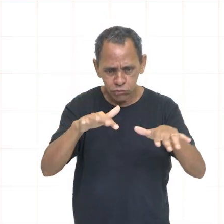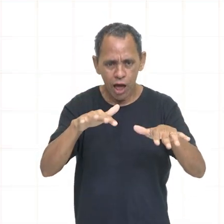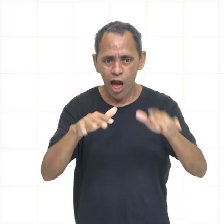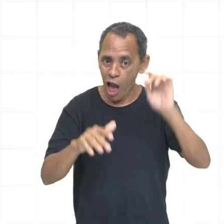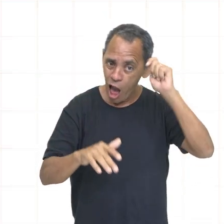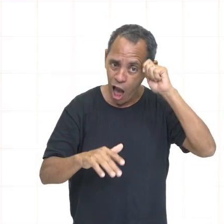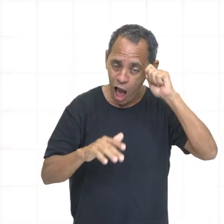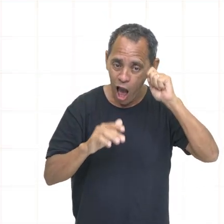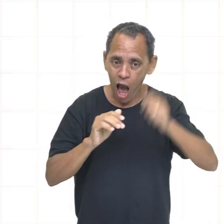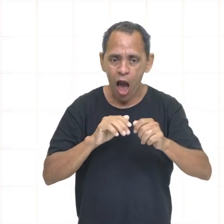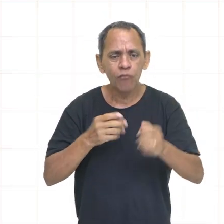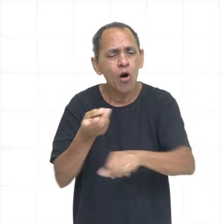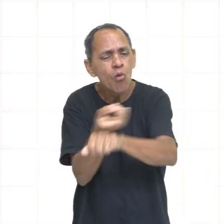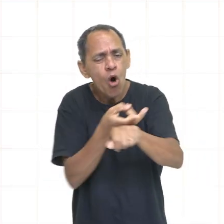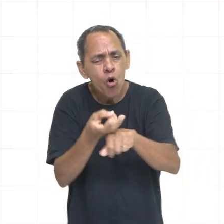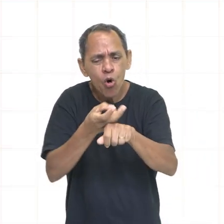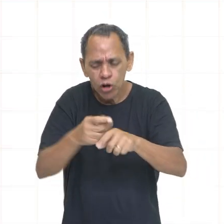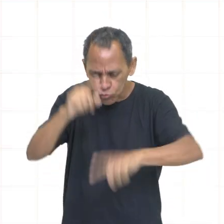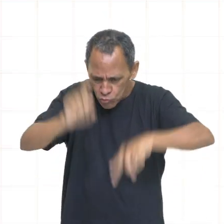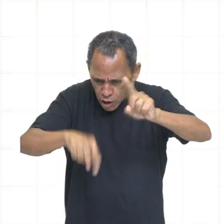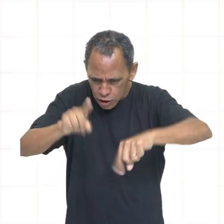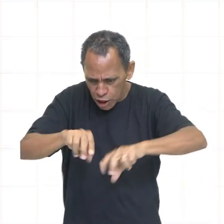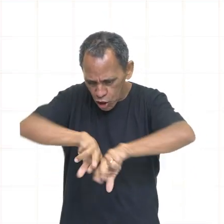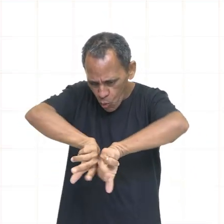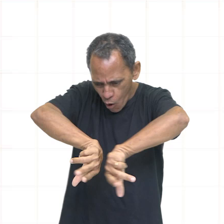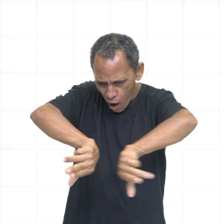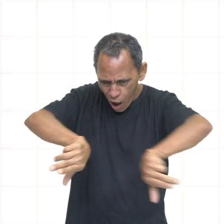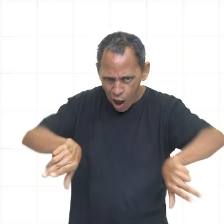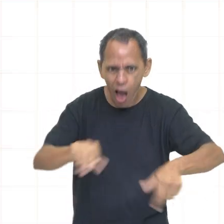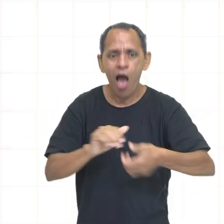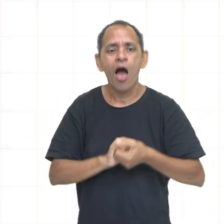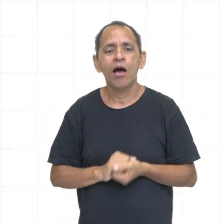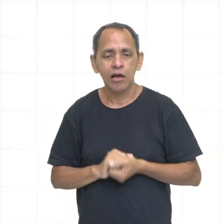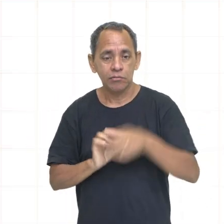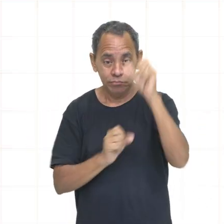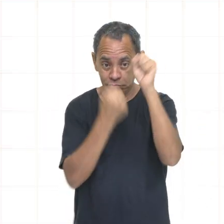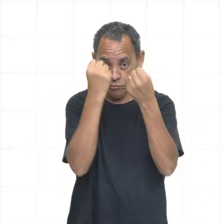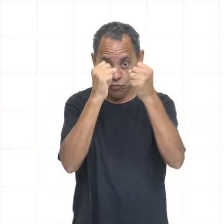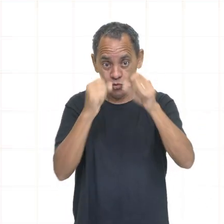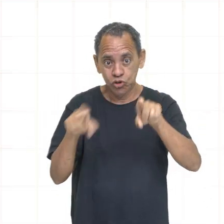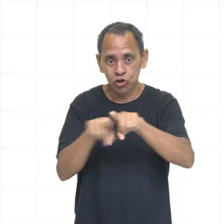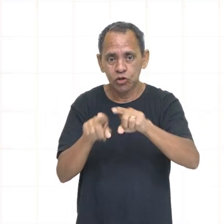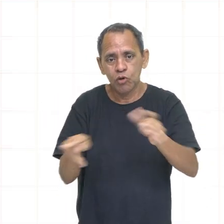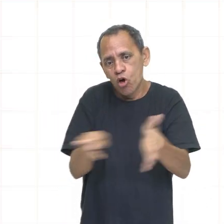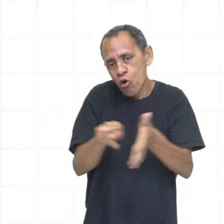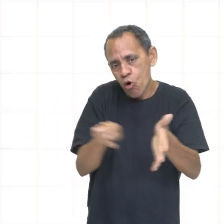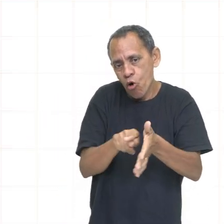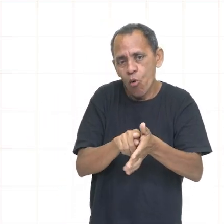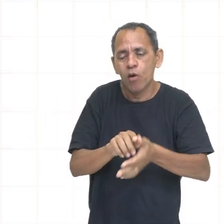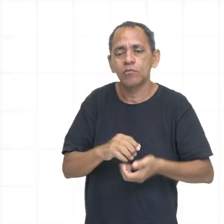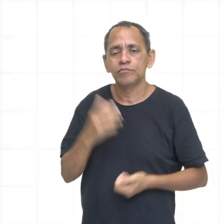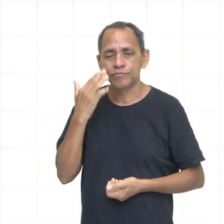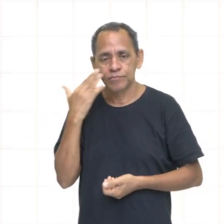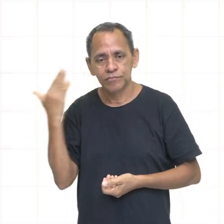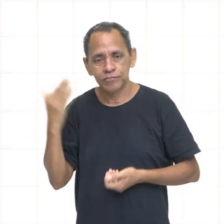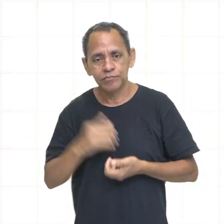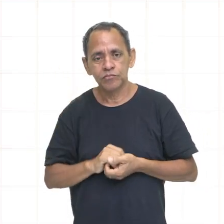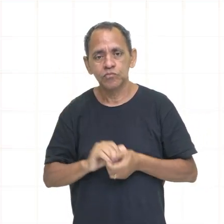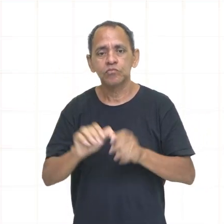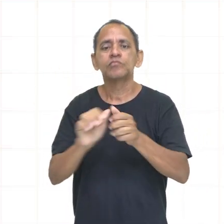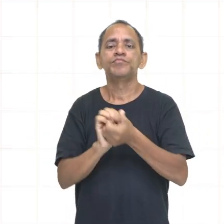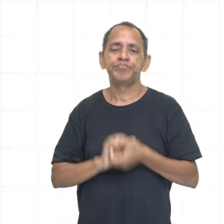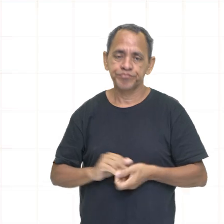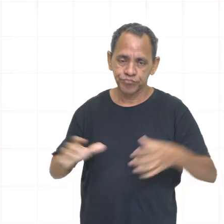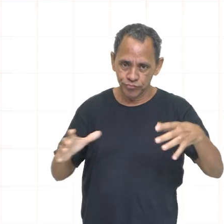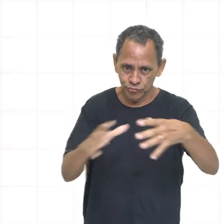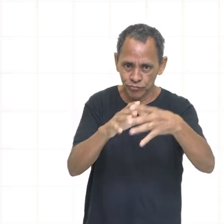suas indústrias. Surgiu então aqui para mim o que a gente chama de Conferência de Berlim. O que foi essa conferência,